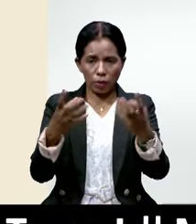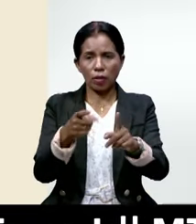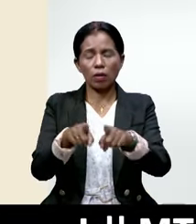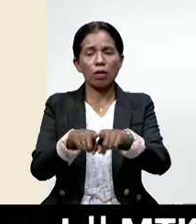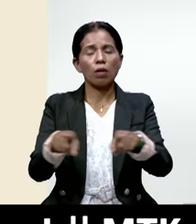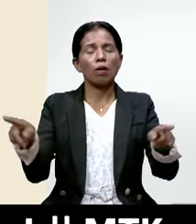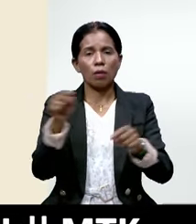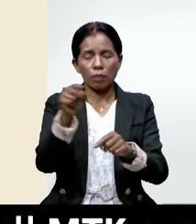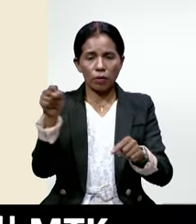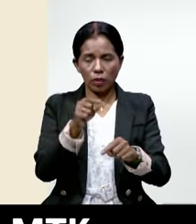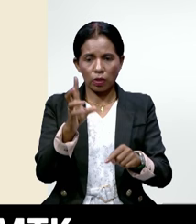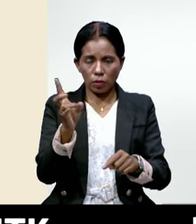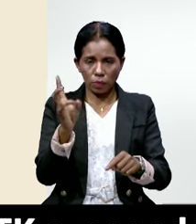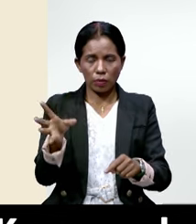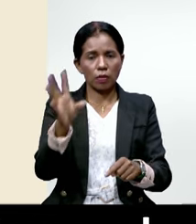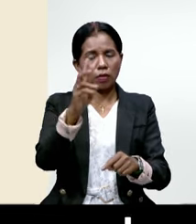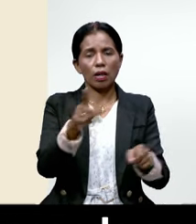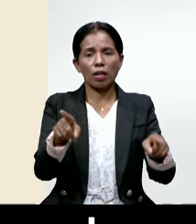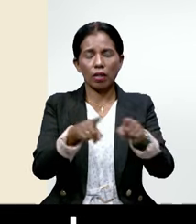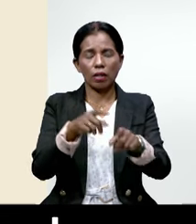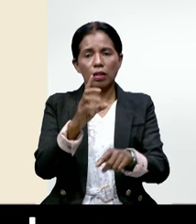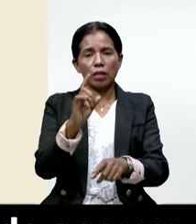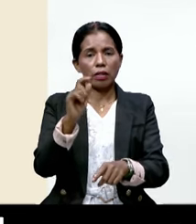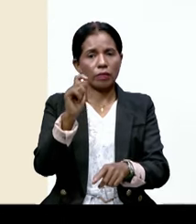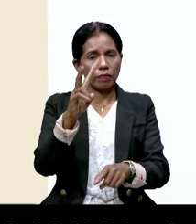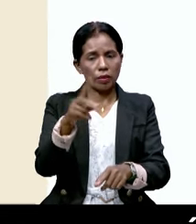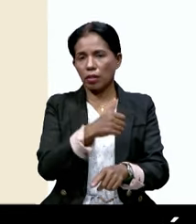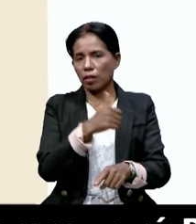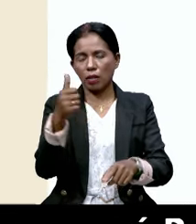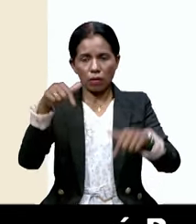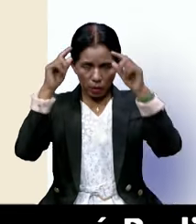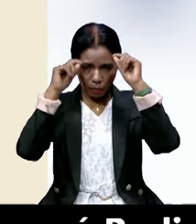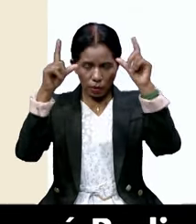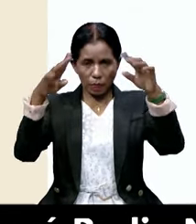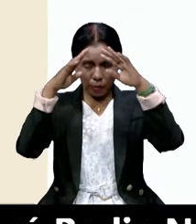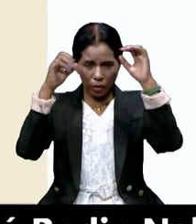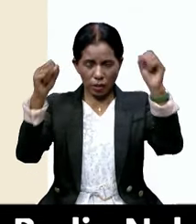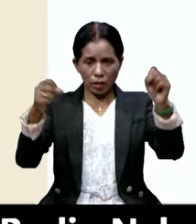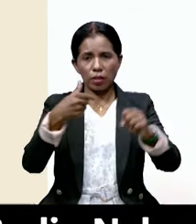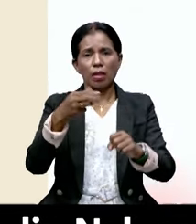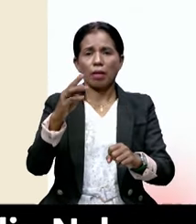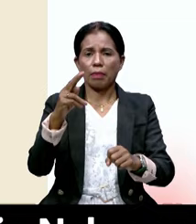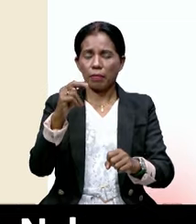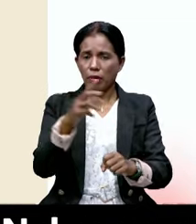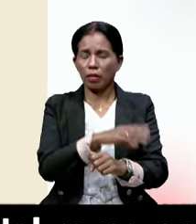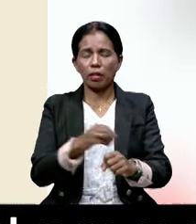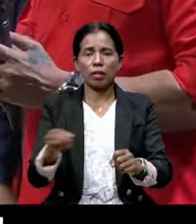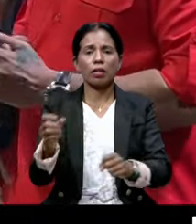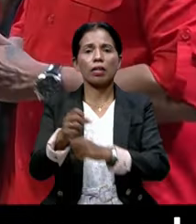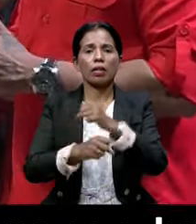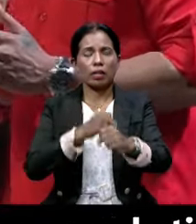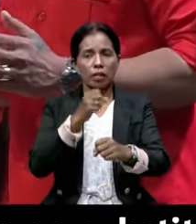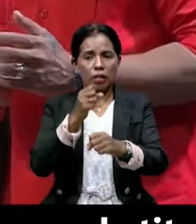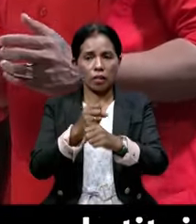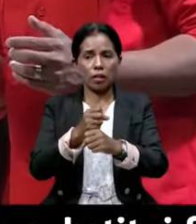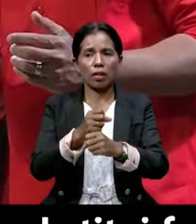hituru resinen liu kompara ho televisão sira seluk ya Timor Leste tambane presiden ti konsel administrasaun GMN i ambitu anniversario GMN TV beral